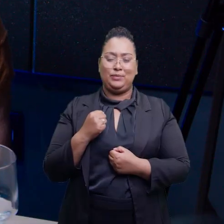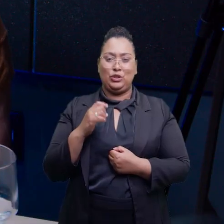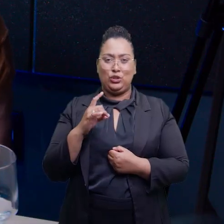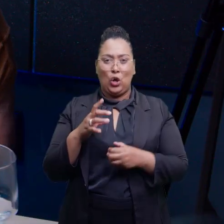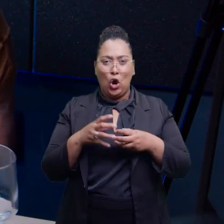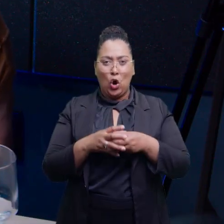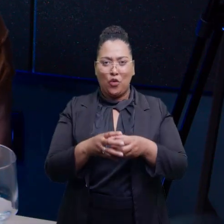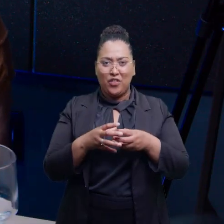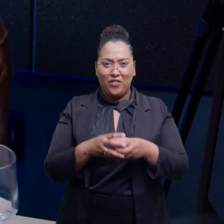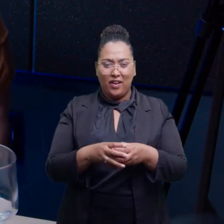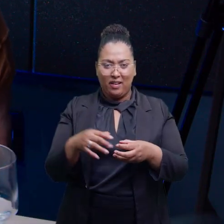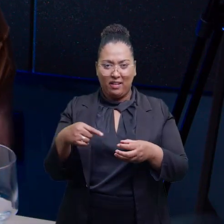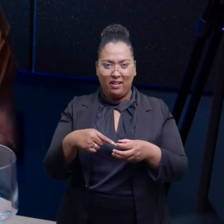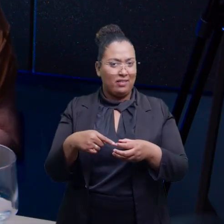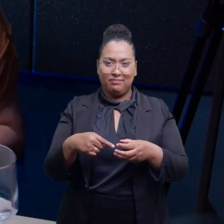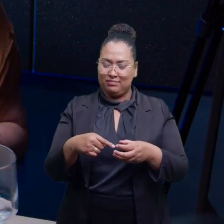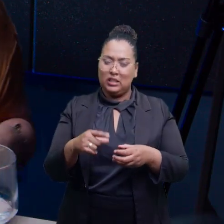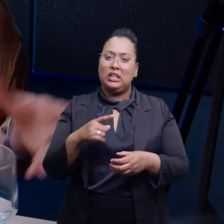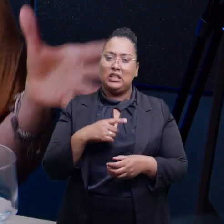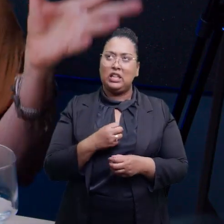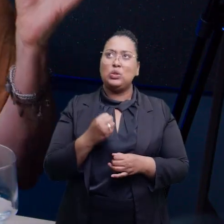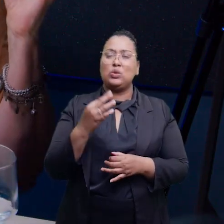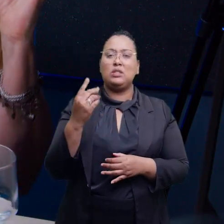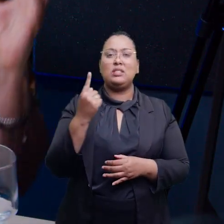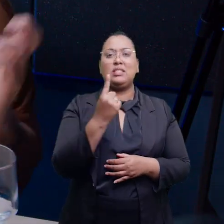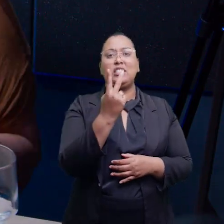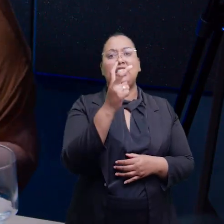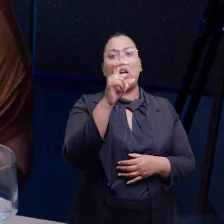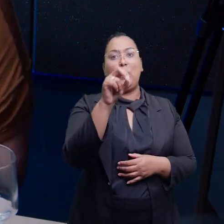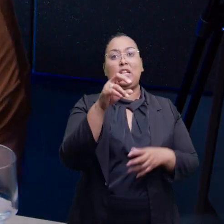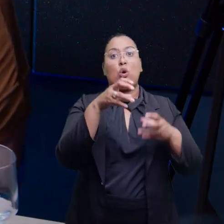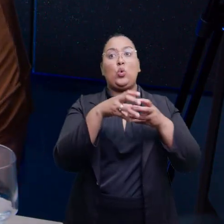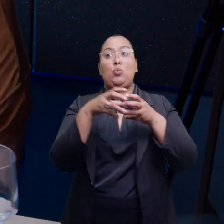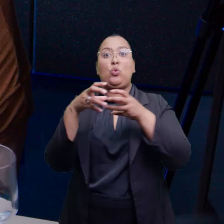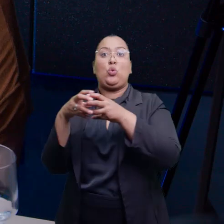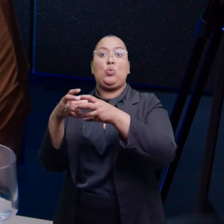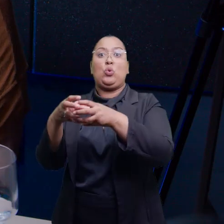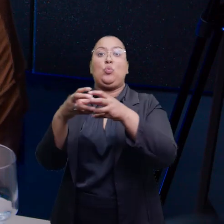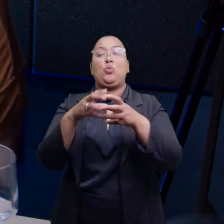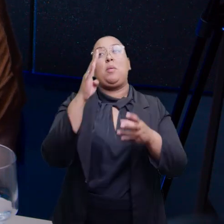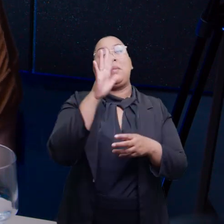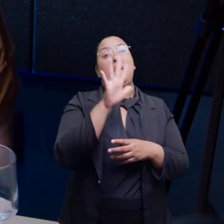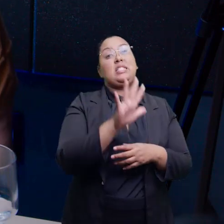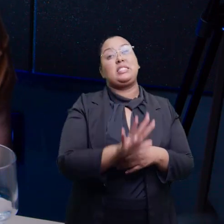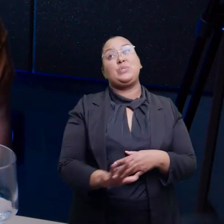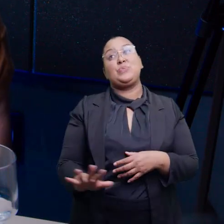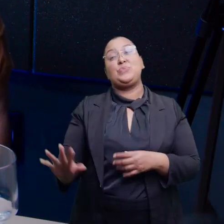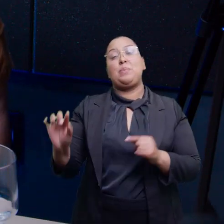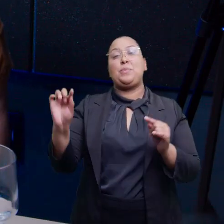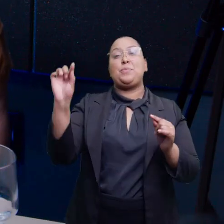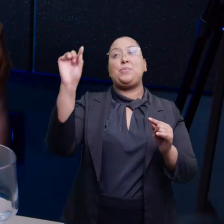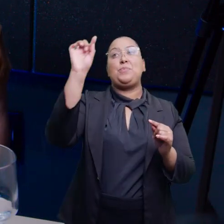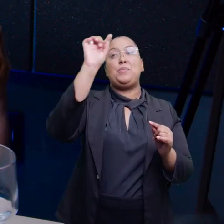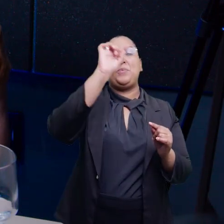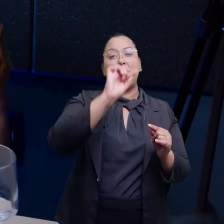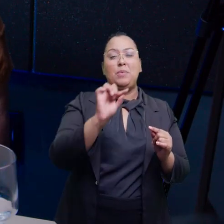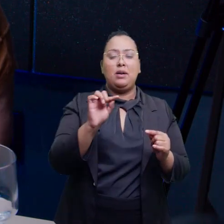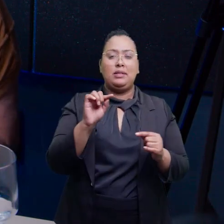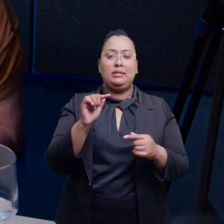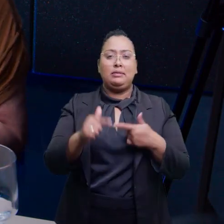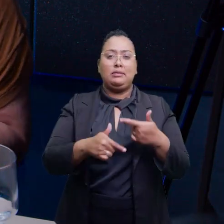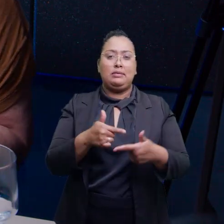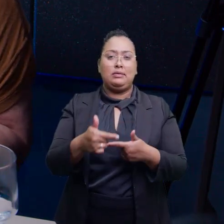o Conviver, mas os 150 grupos de apoio à adoção que existem espalhados pelo Brasil, que é esse